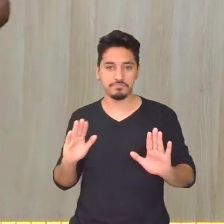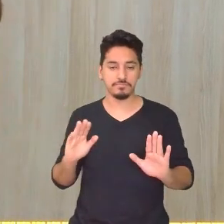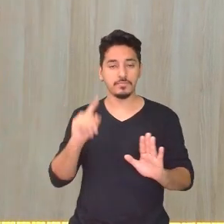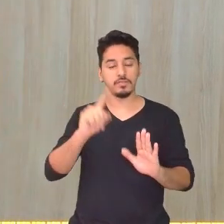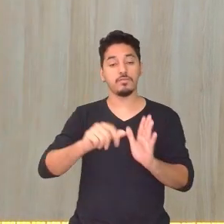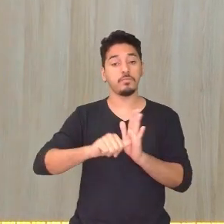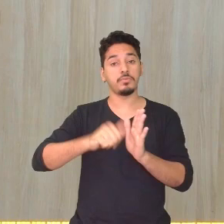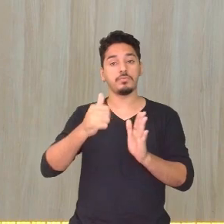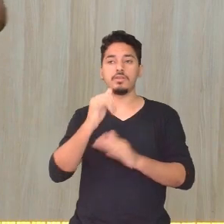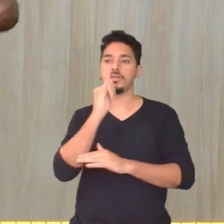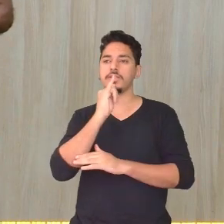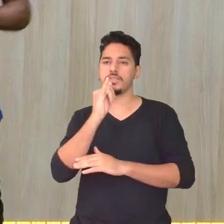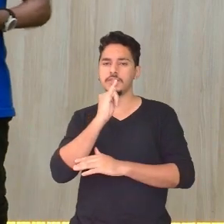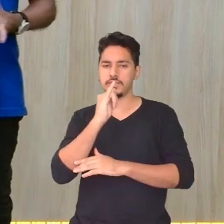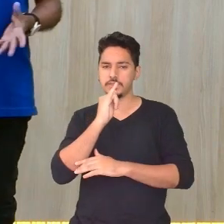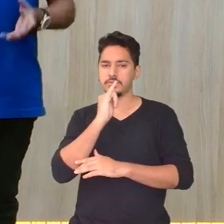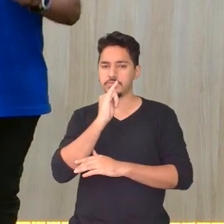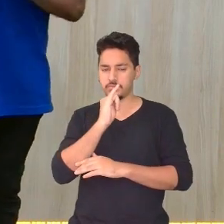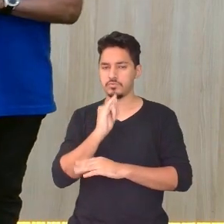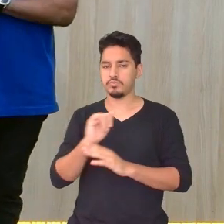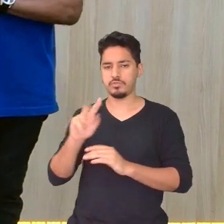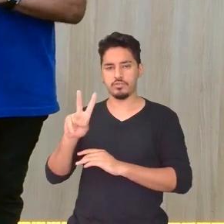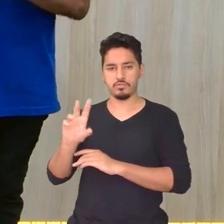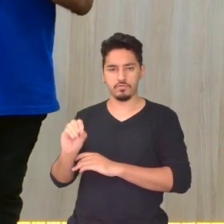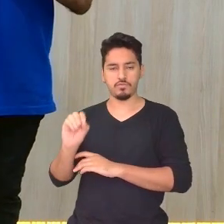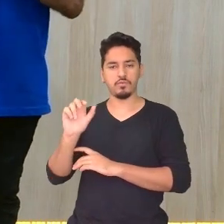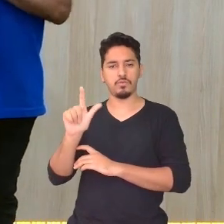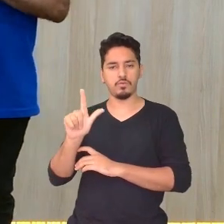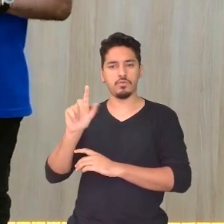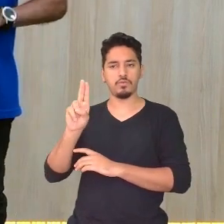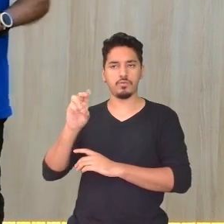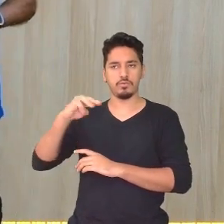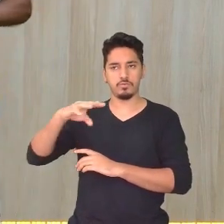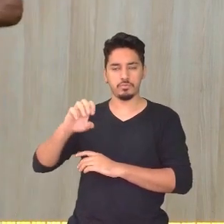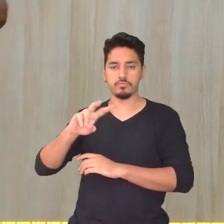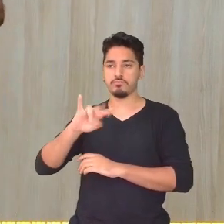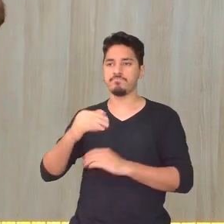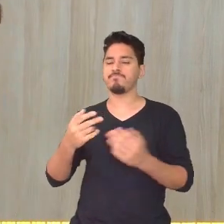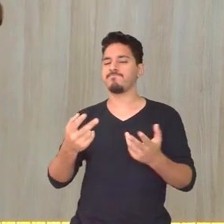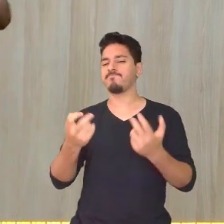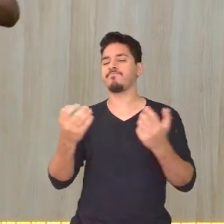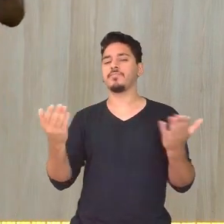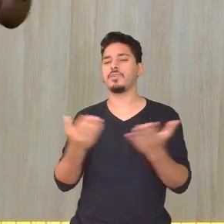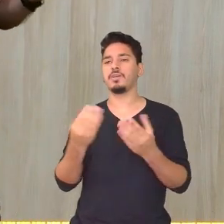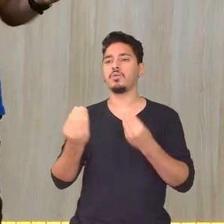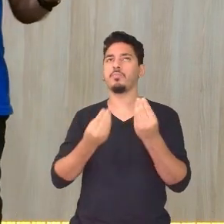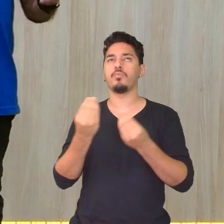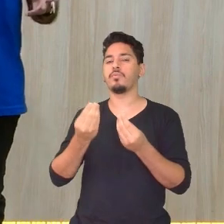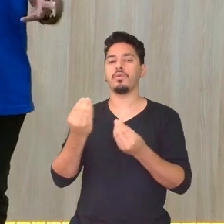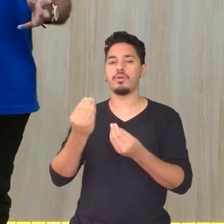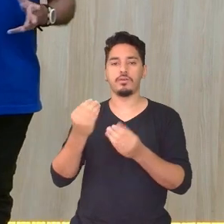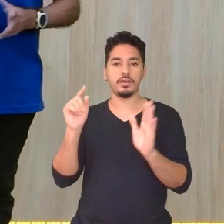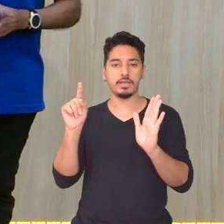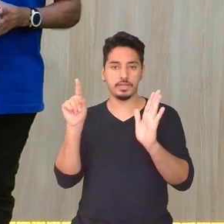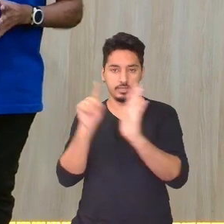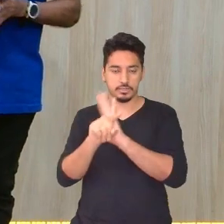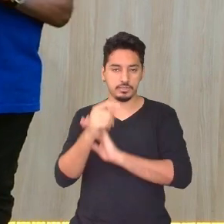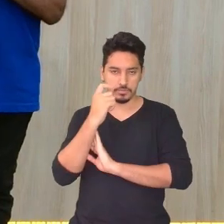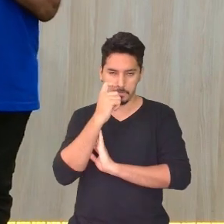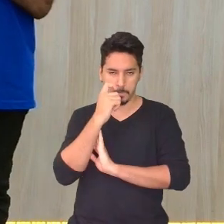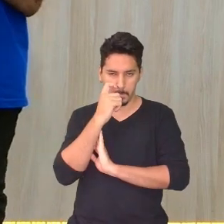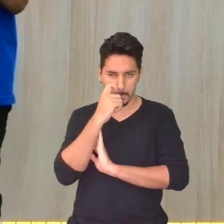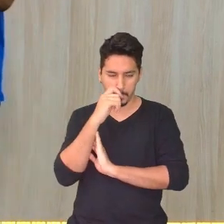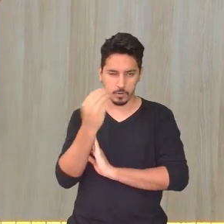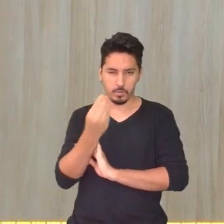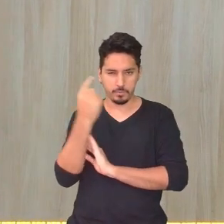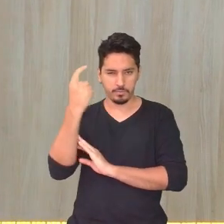foi o primeiro exemplo aí de volume de cilindro da aula de hoje. Vamos lá, a gente vai perceber aí como é que cai um problema para a gente interpretar. Como é que eu